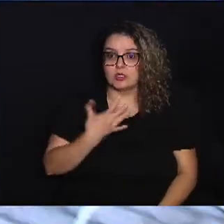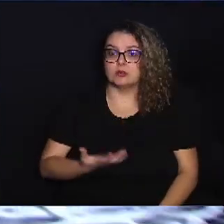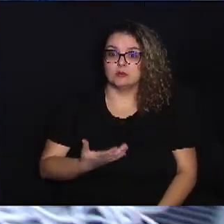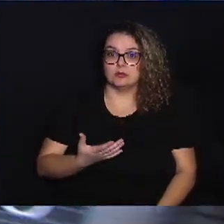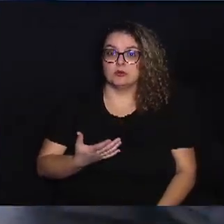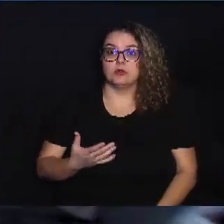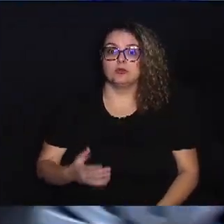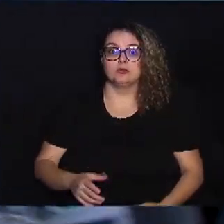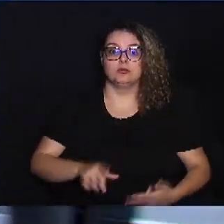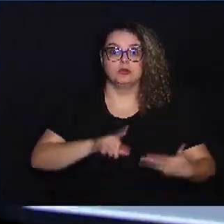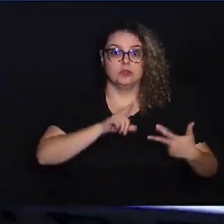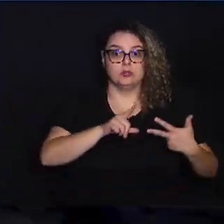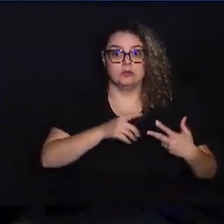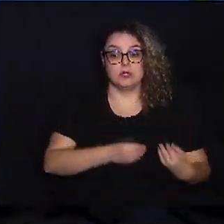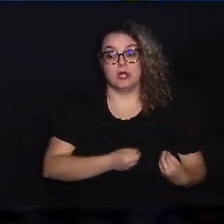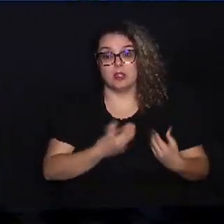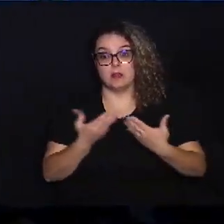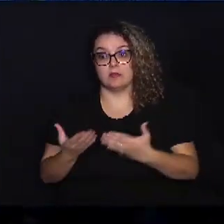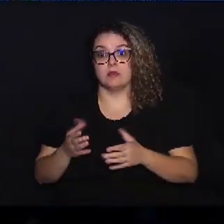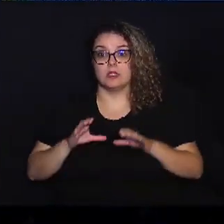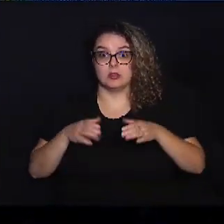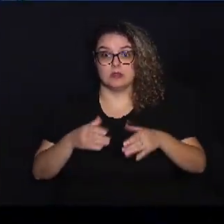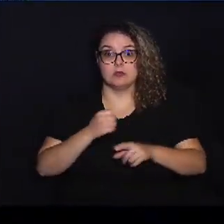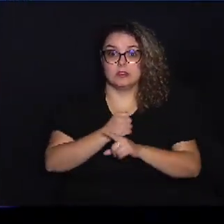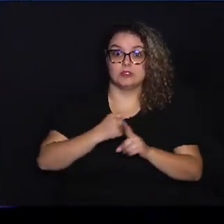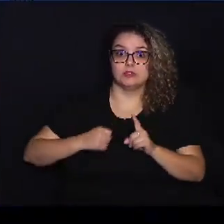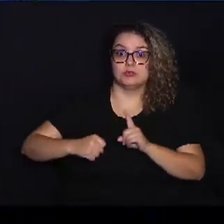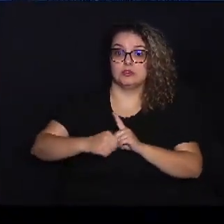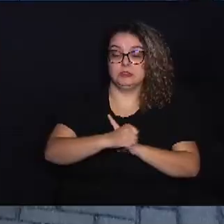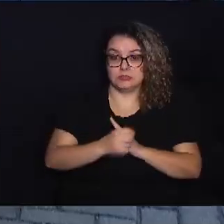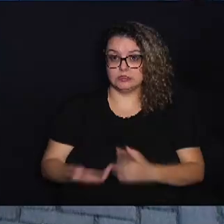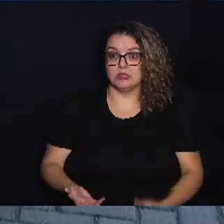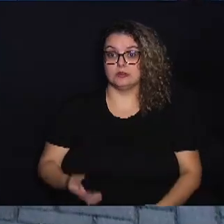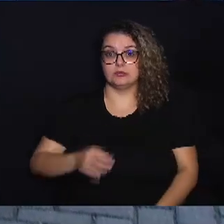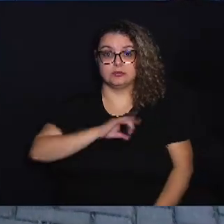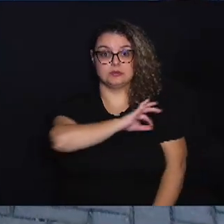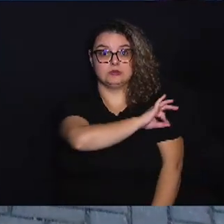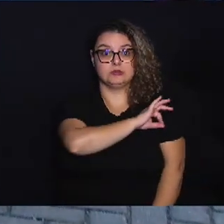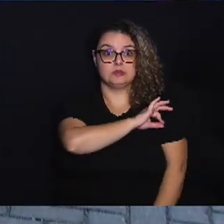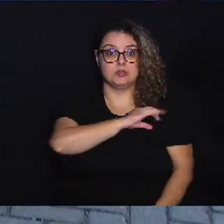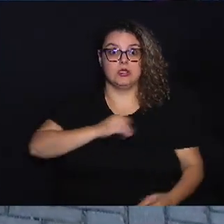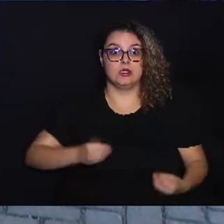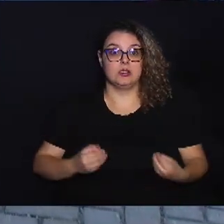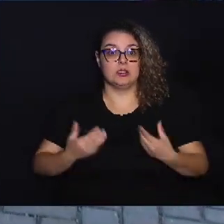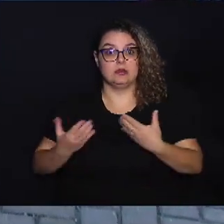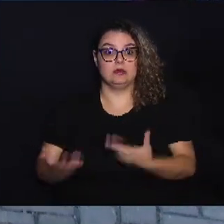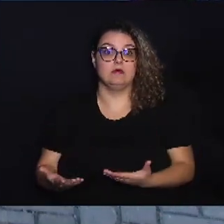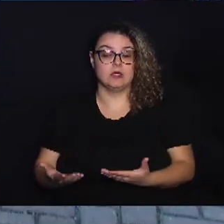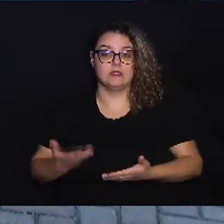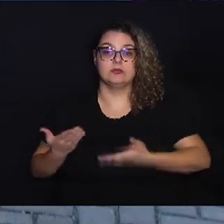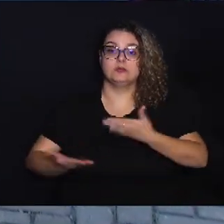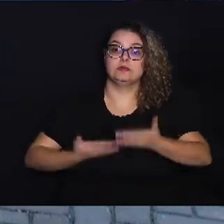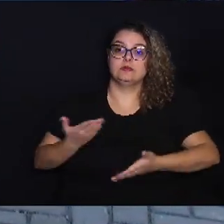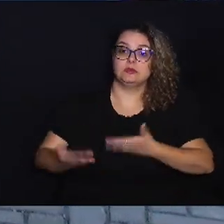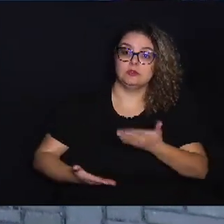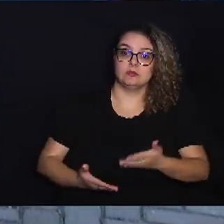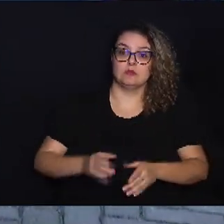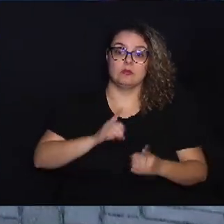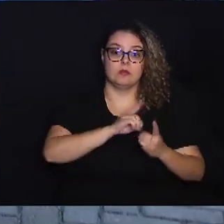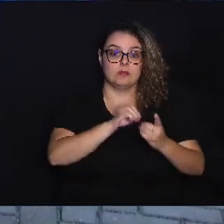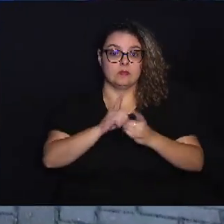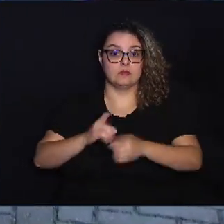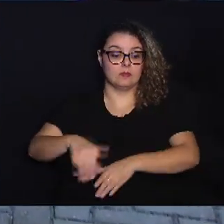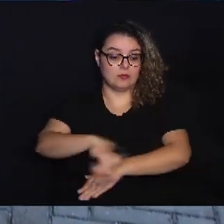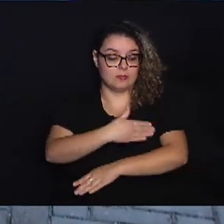Poder Legislativo pela equipe social da Prefeitura e encaminhadas aos serviços que atendem a população em situação de